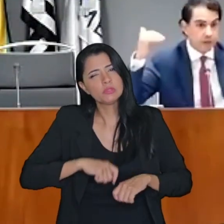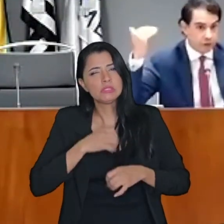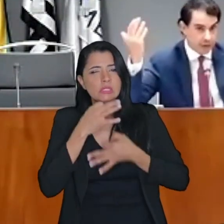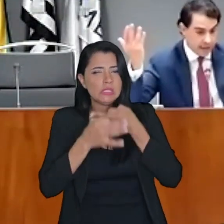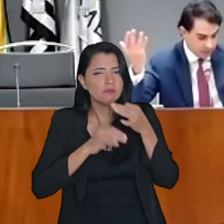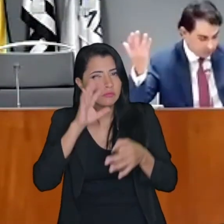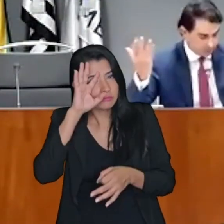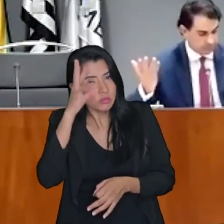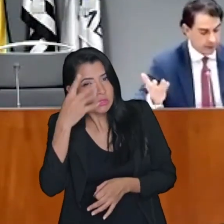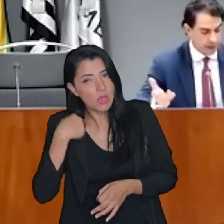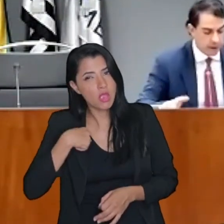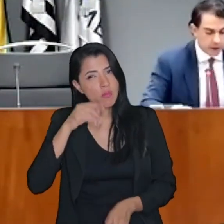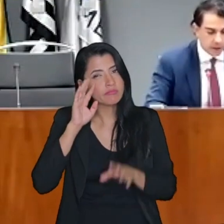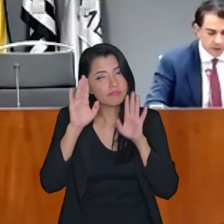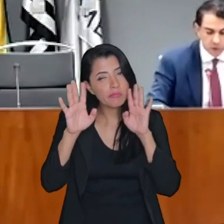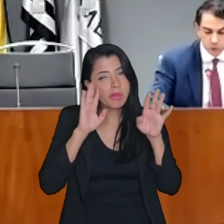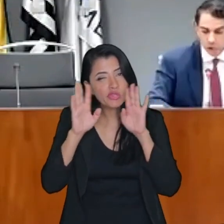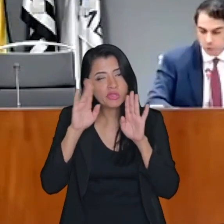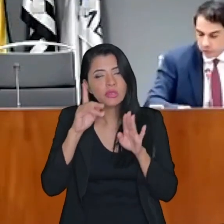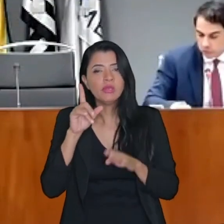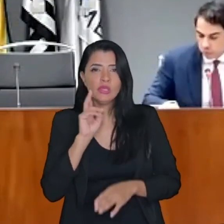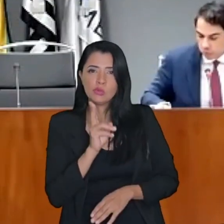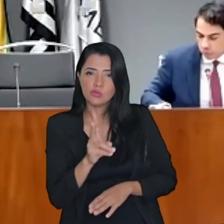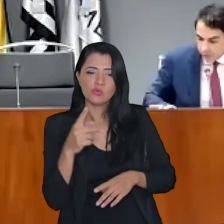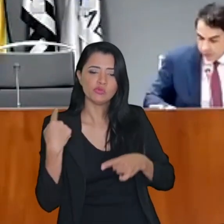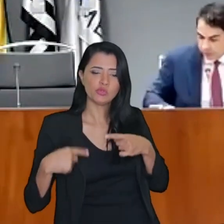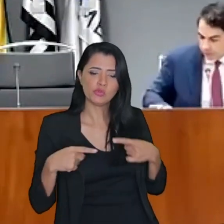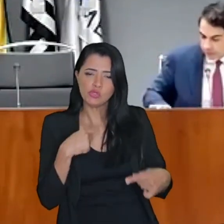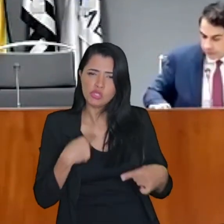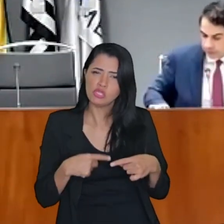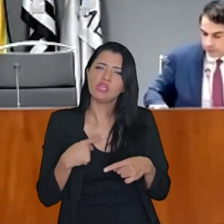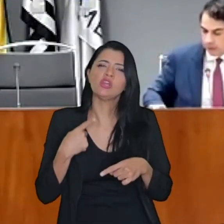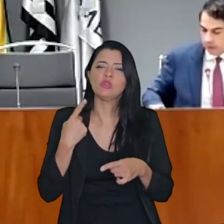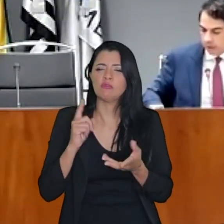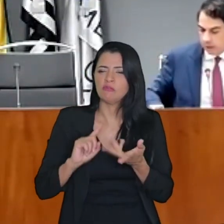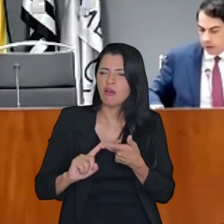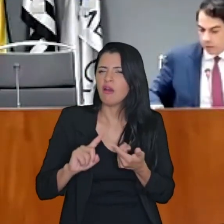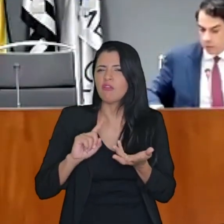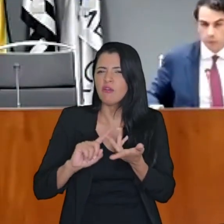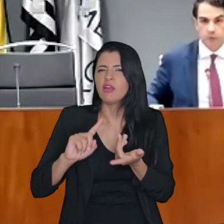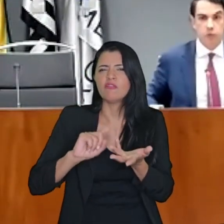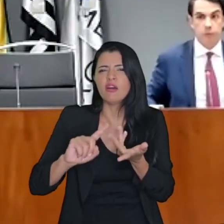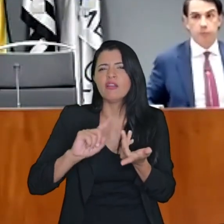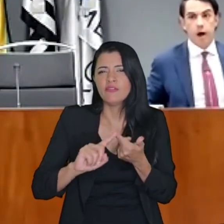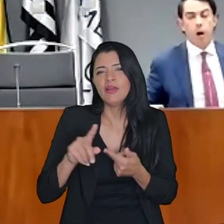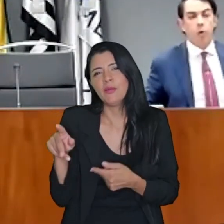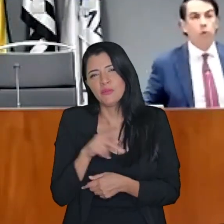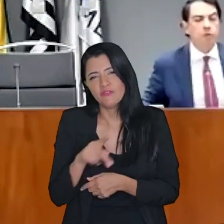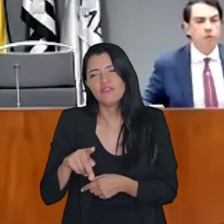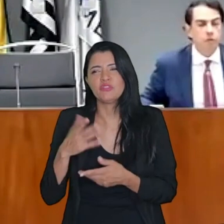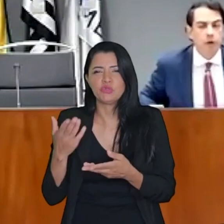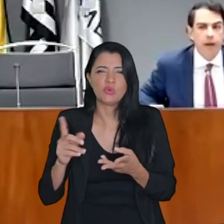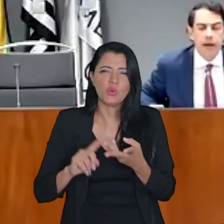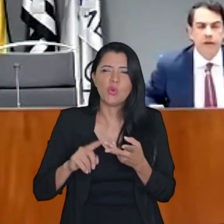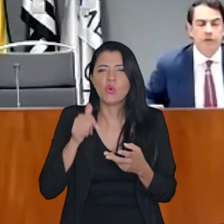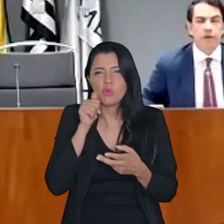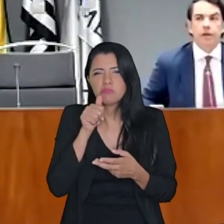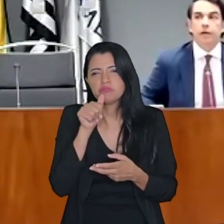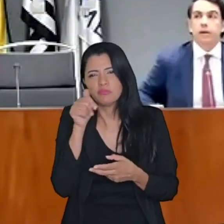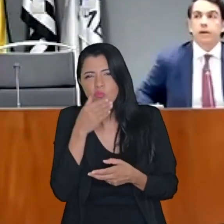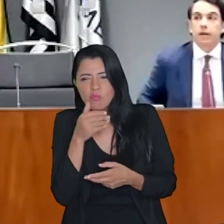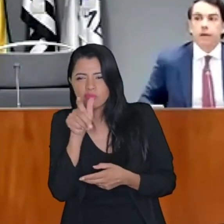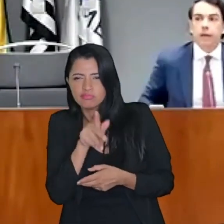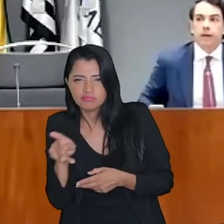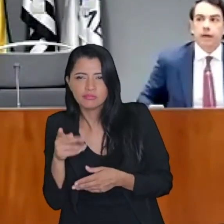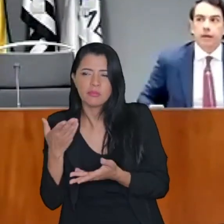menos, imaginei, né, e tenho discutido isso muitas vezes com o professor Pierpaolo, com a professora Eide,